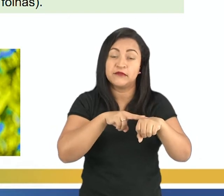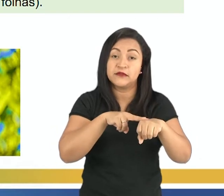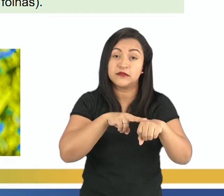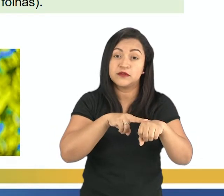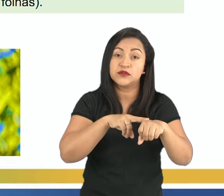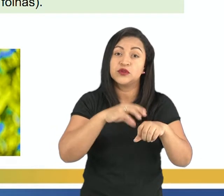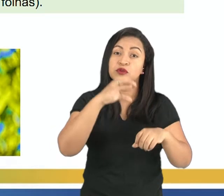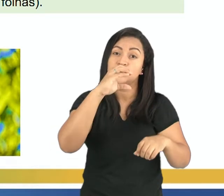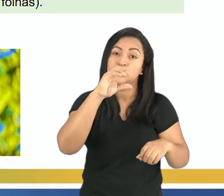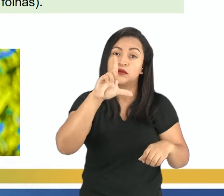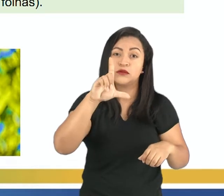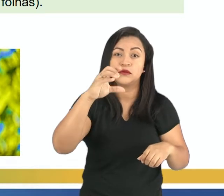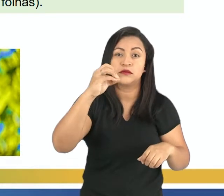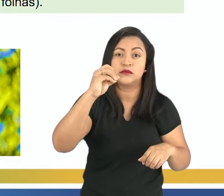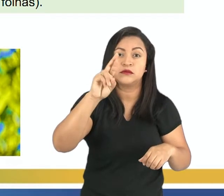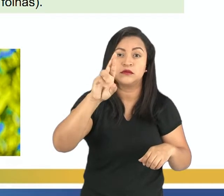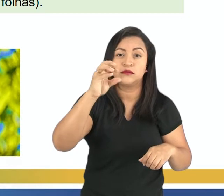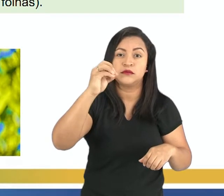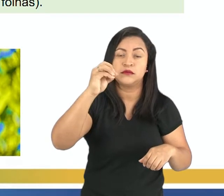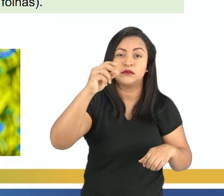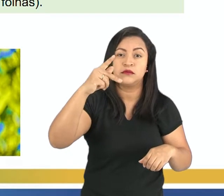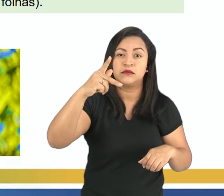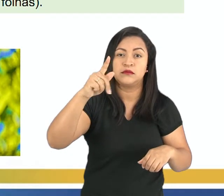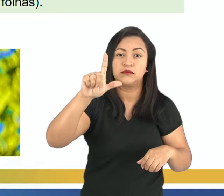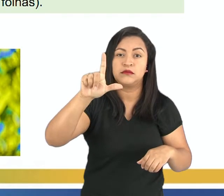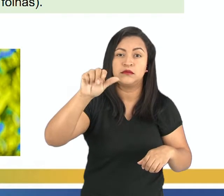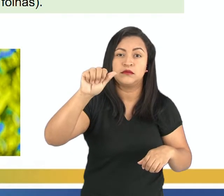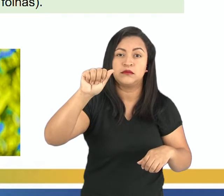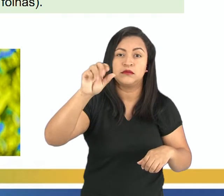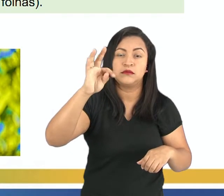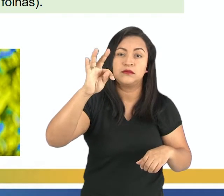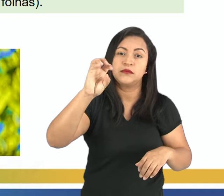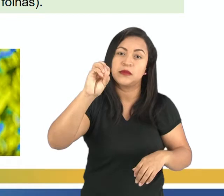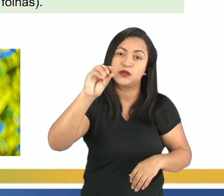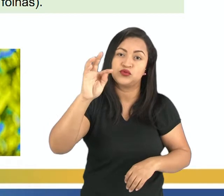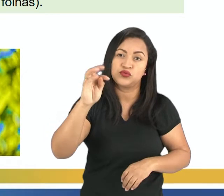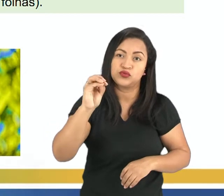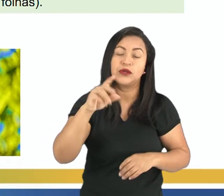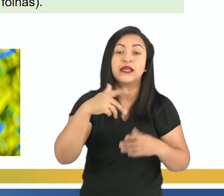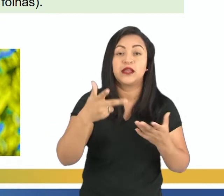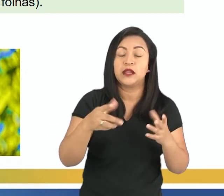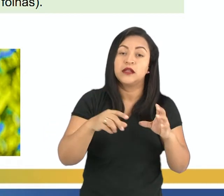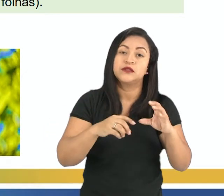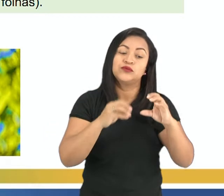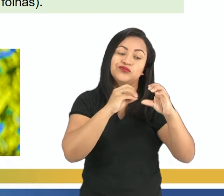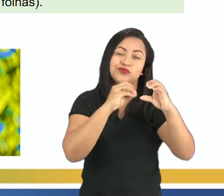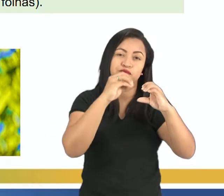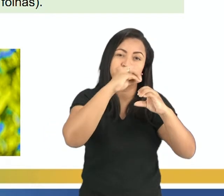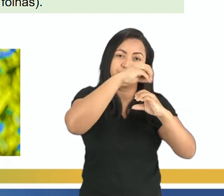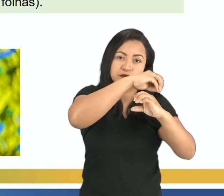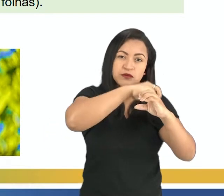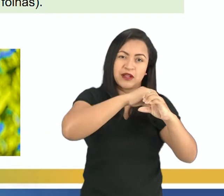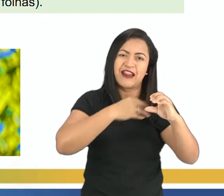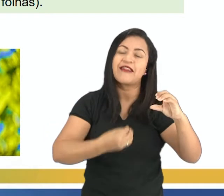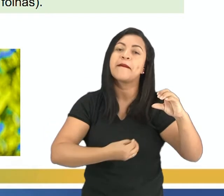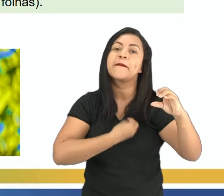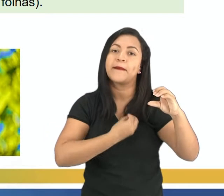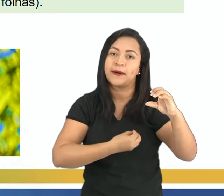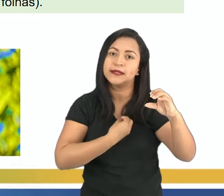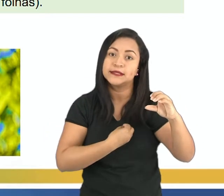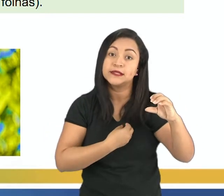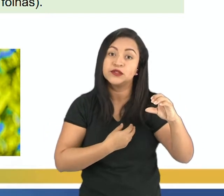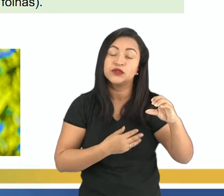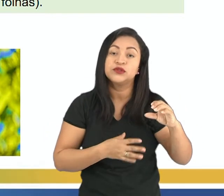de cloroplasto. É nesse cloroplasto onde a clorofila ela vai estar presente e que vai